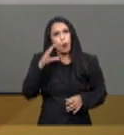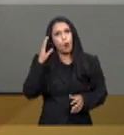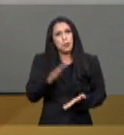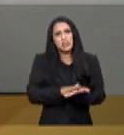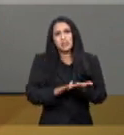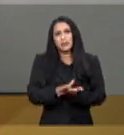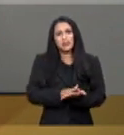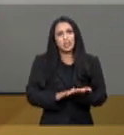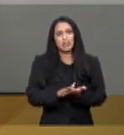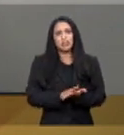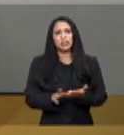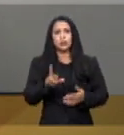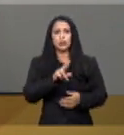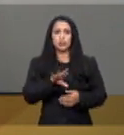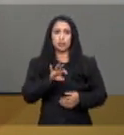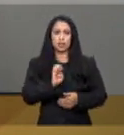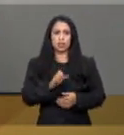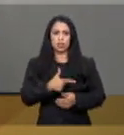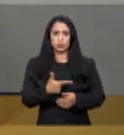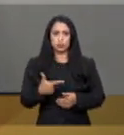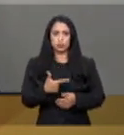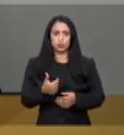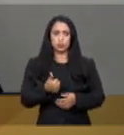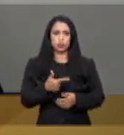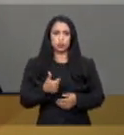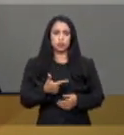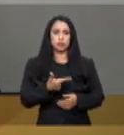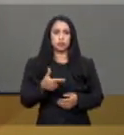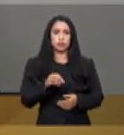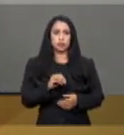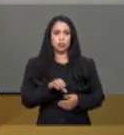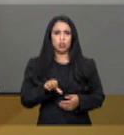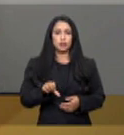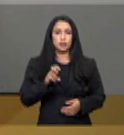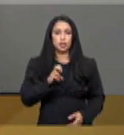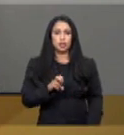574-706. Embargante União. Relatora ministra Carmen Lúcia.